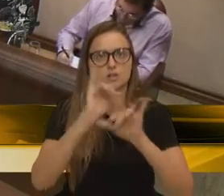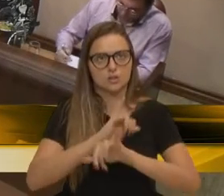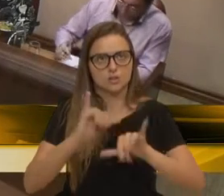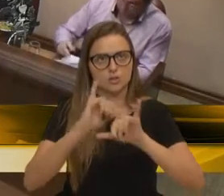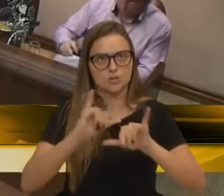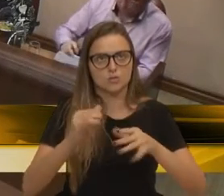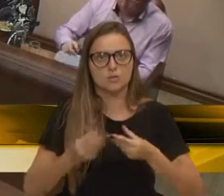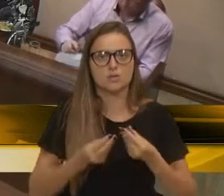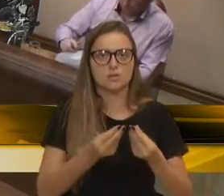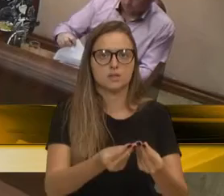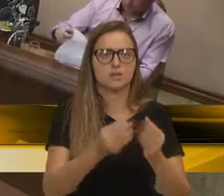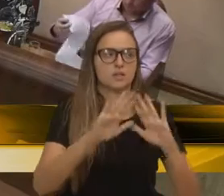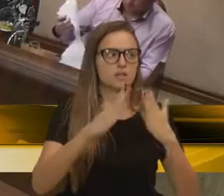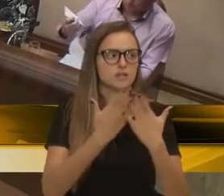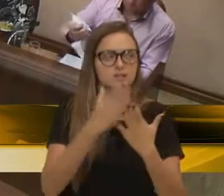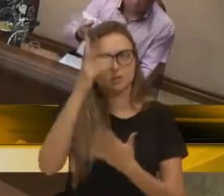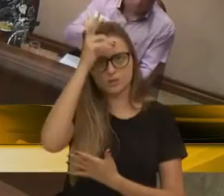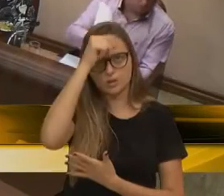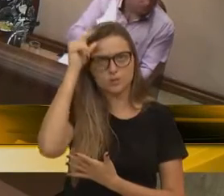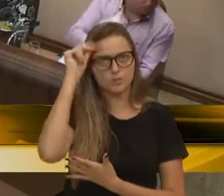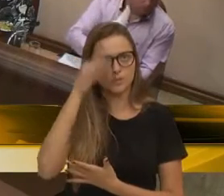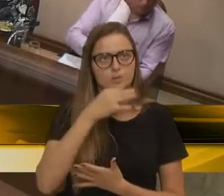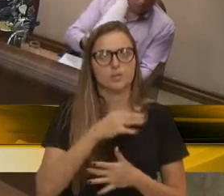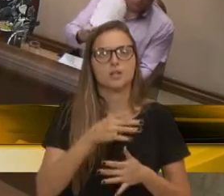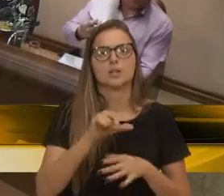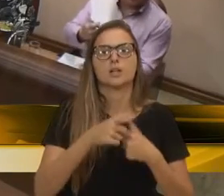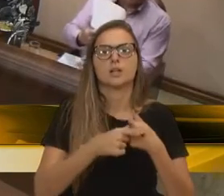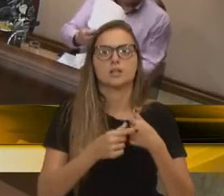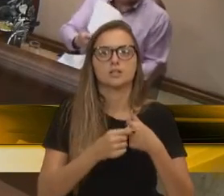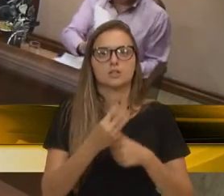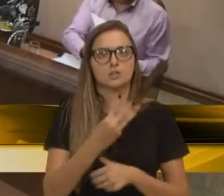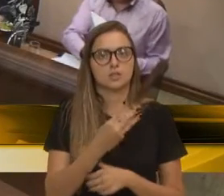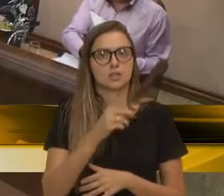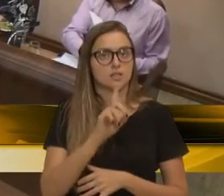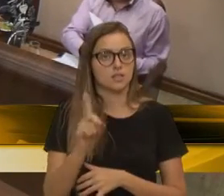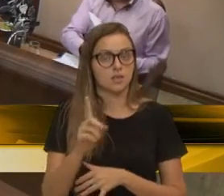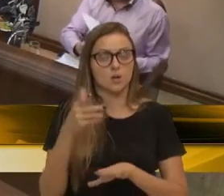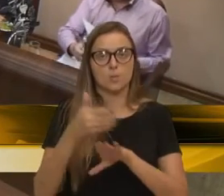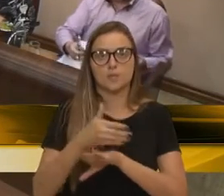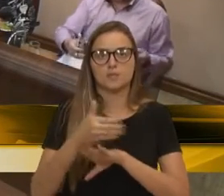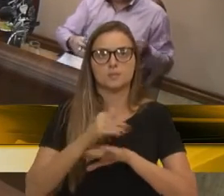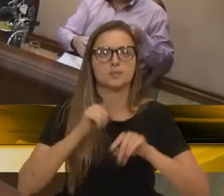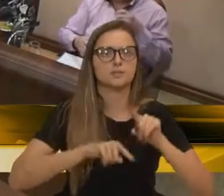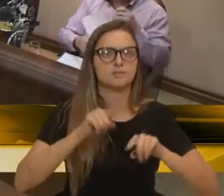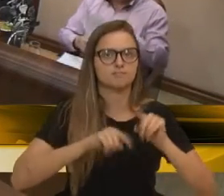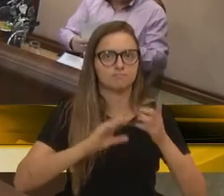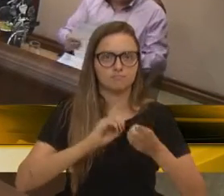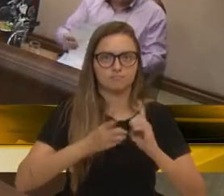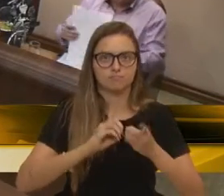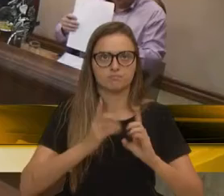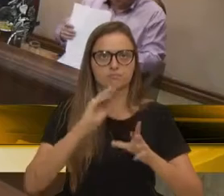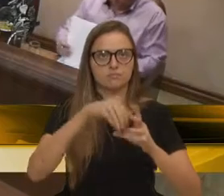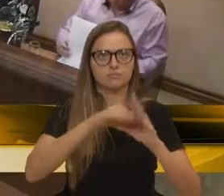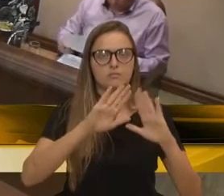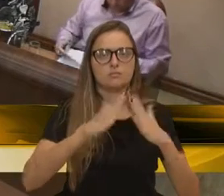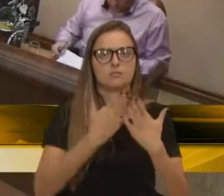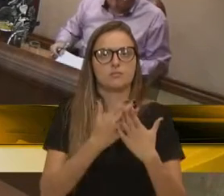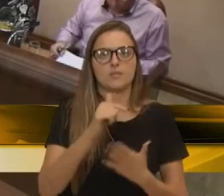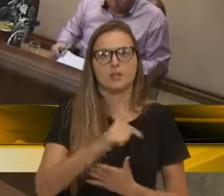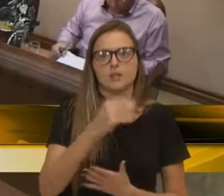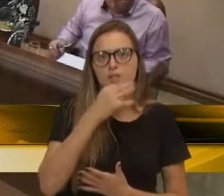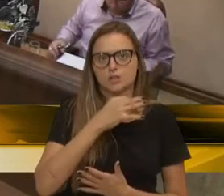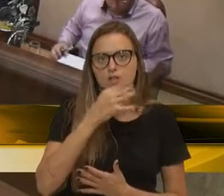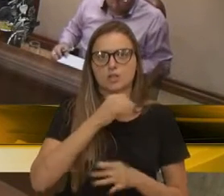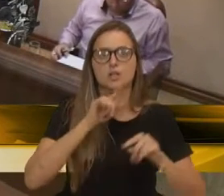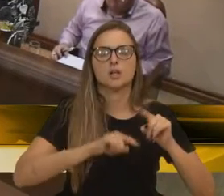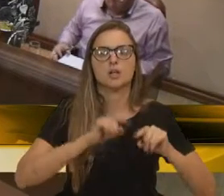municipais de caxias do sul artigo 3º não farão parte do material didático nas escolas em caxias do sul